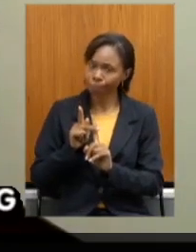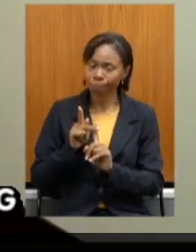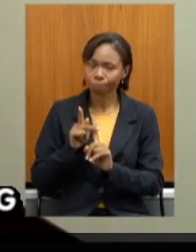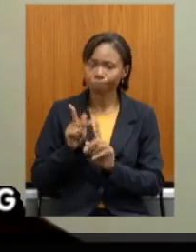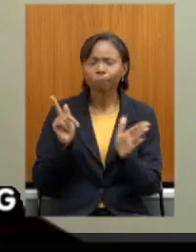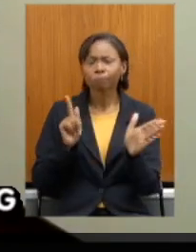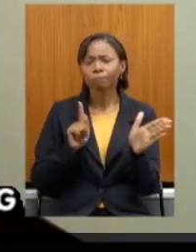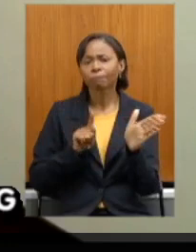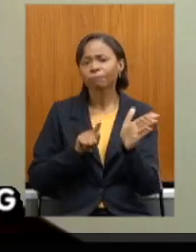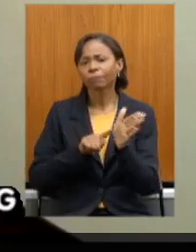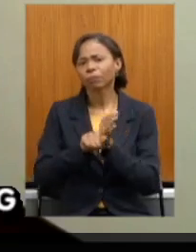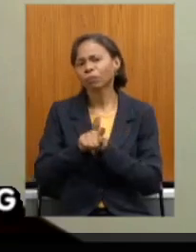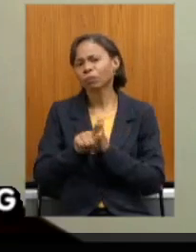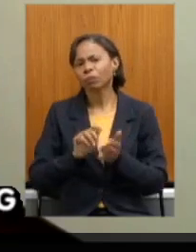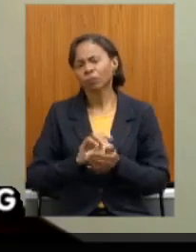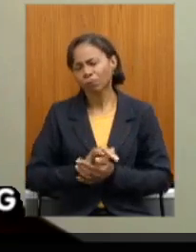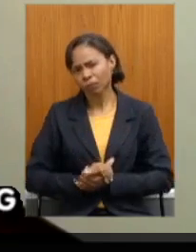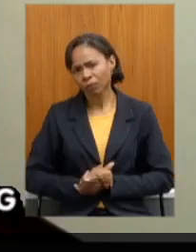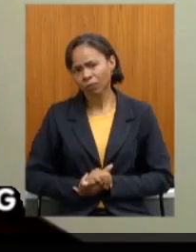Pergunto,